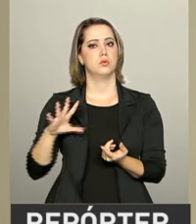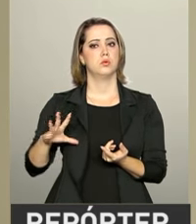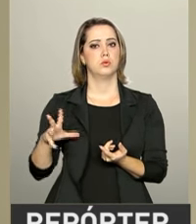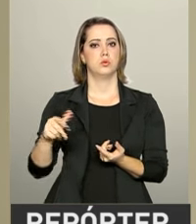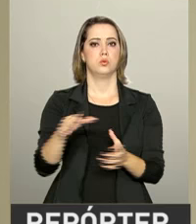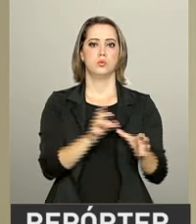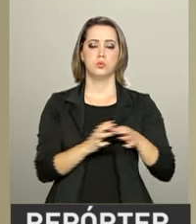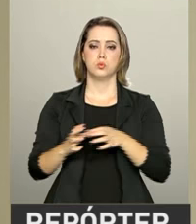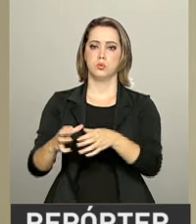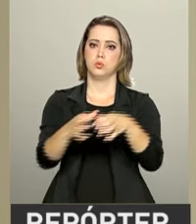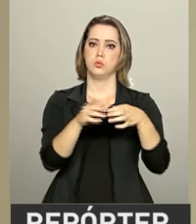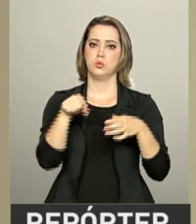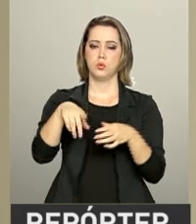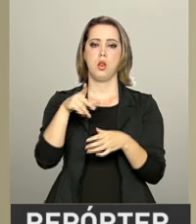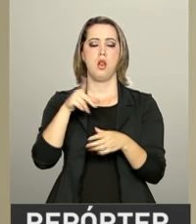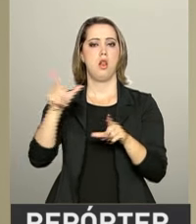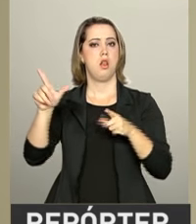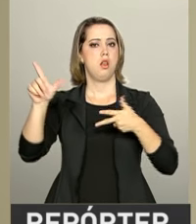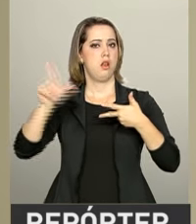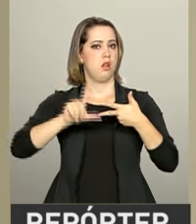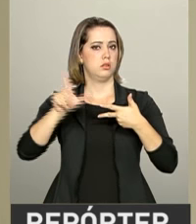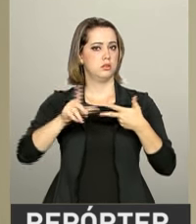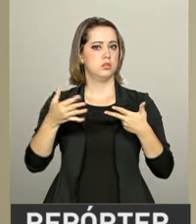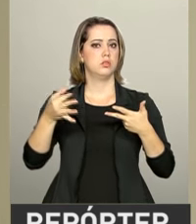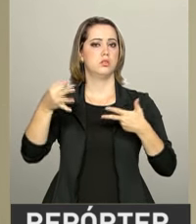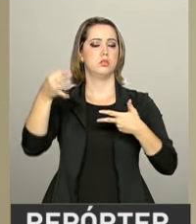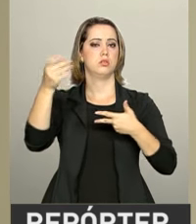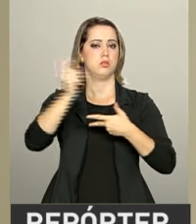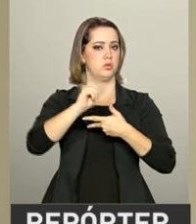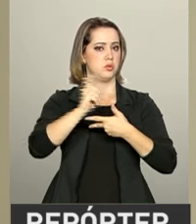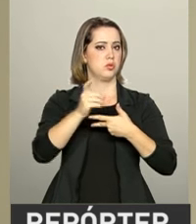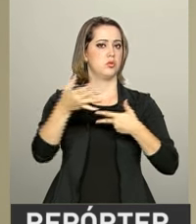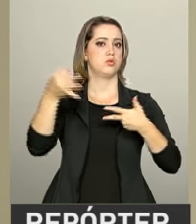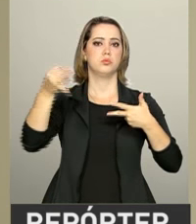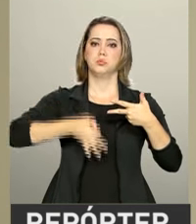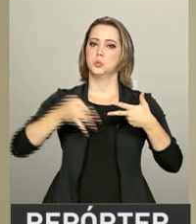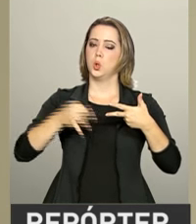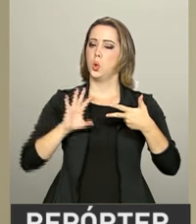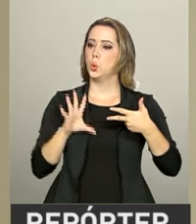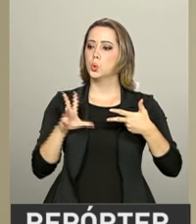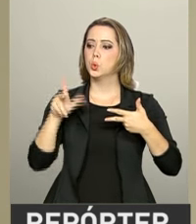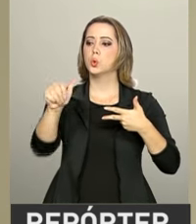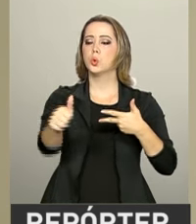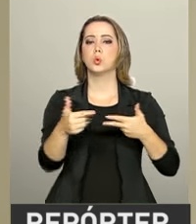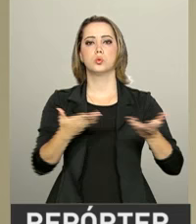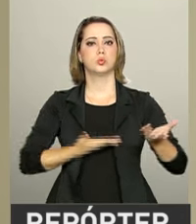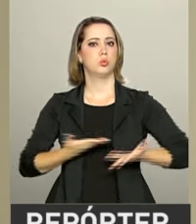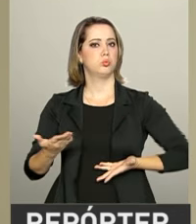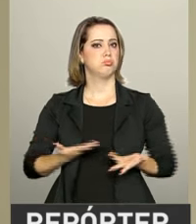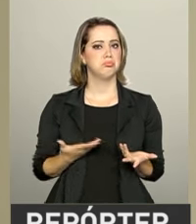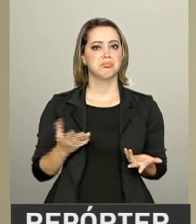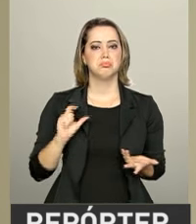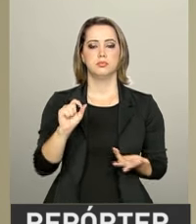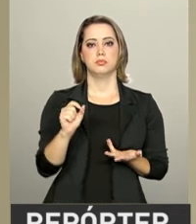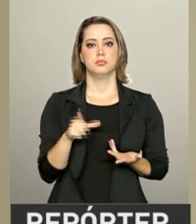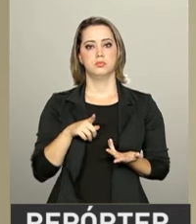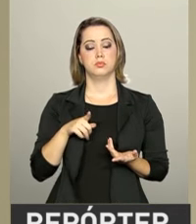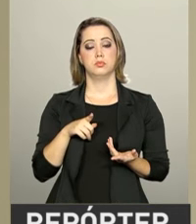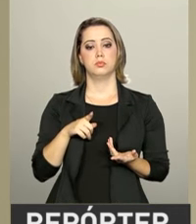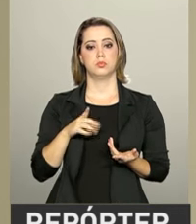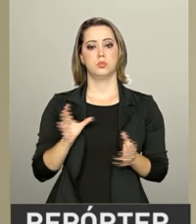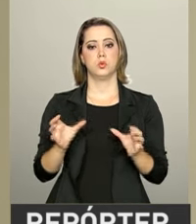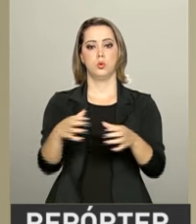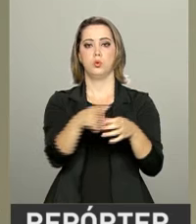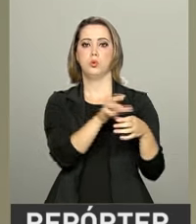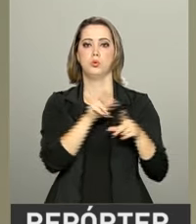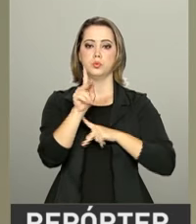todos os segmentos, seja no legislativo, seja no executivo, seja no judiciário, seja nos órgãos de controle, assim como no